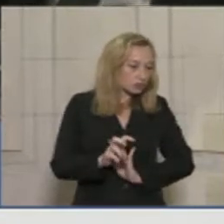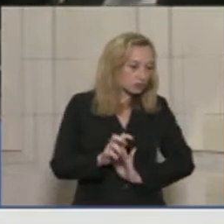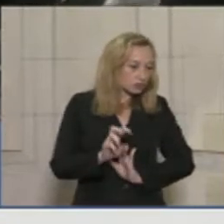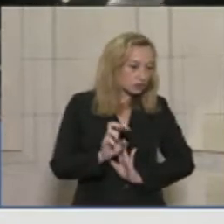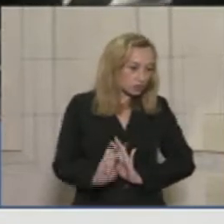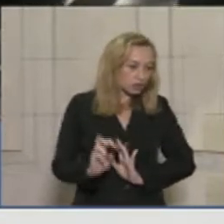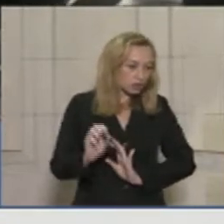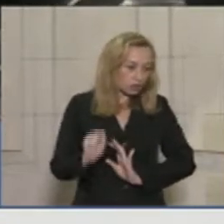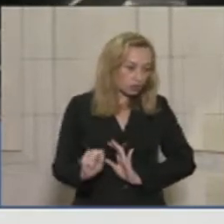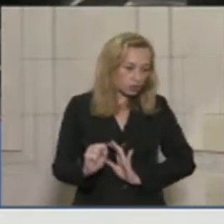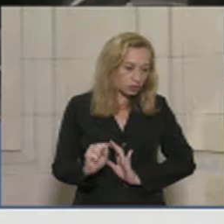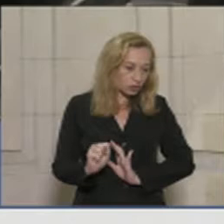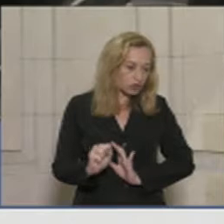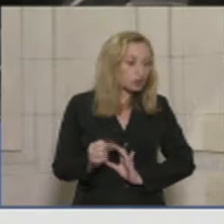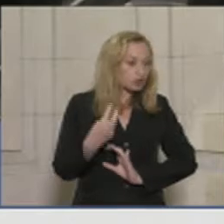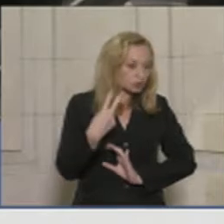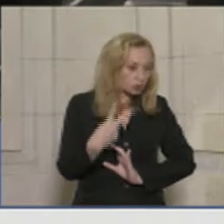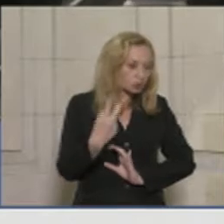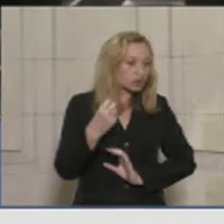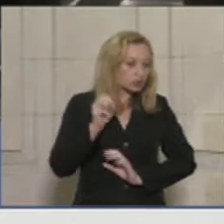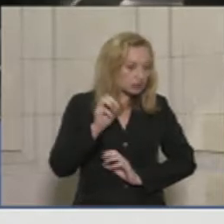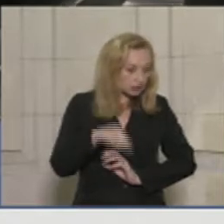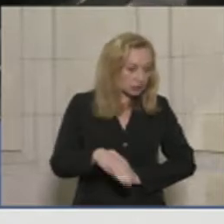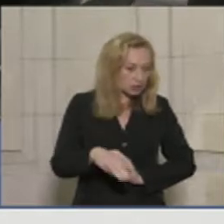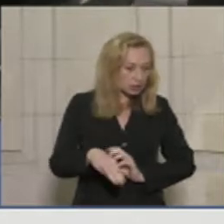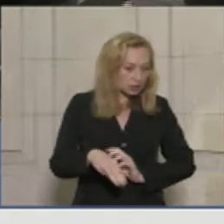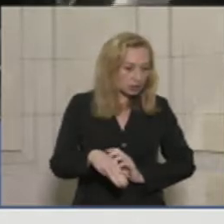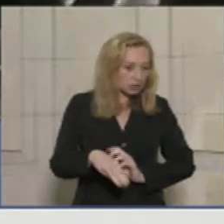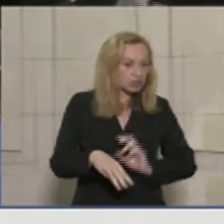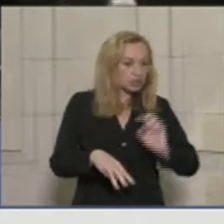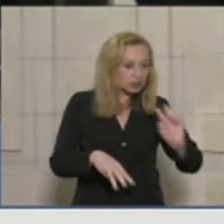2558. 2 sim e